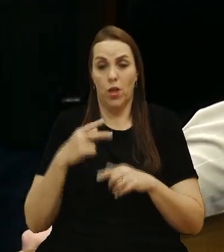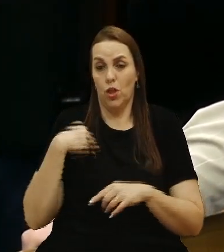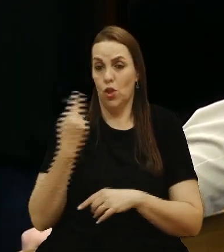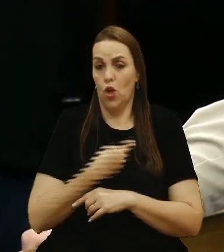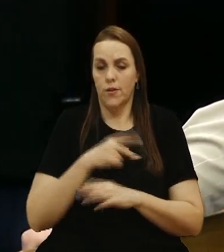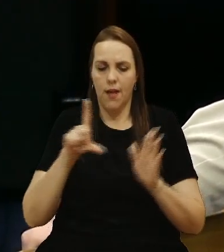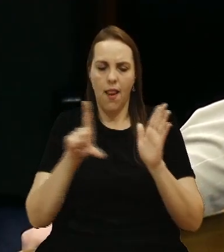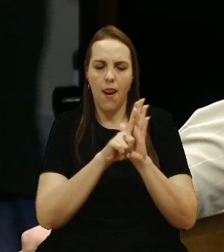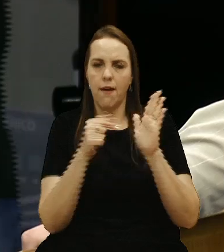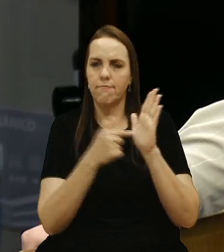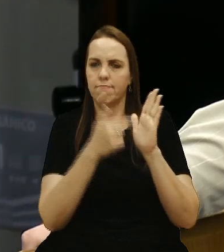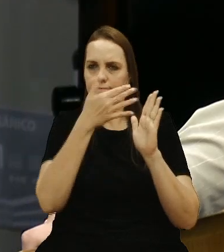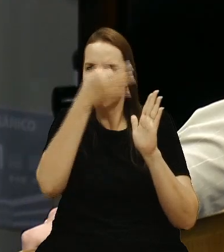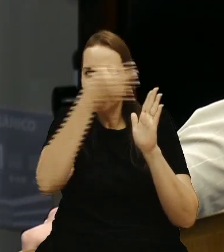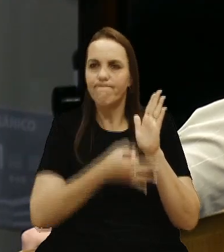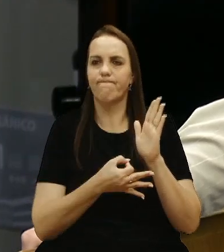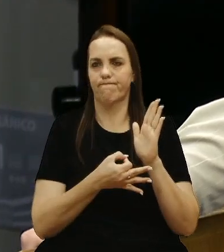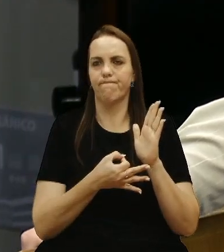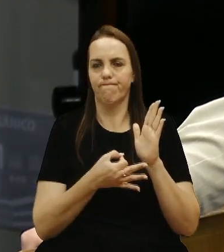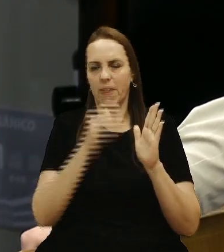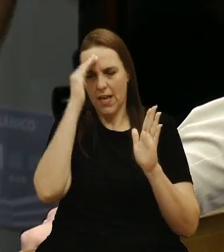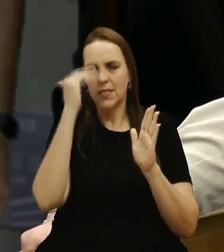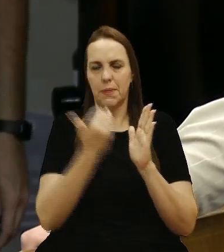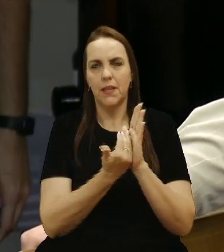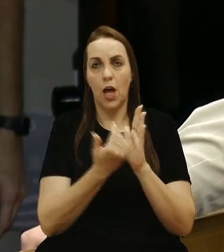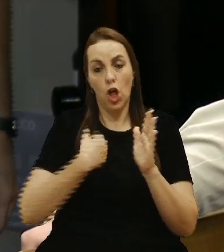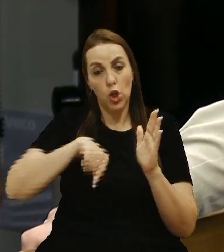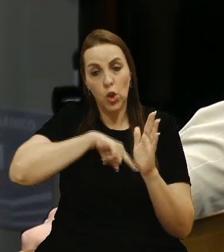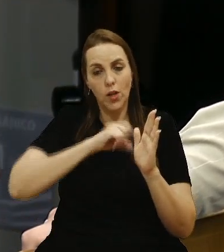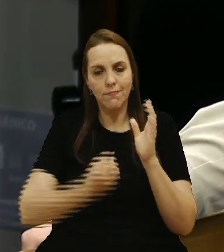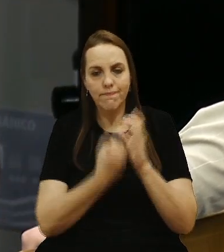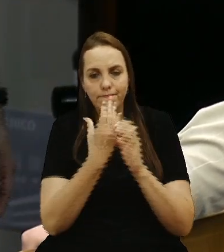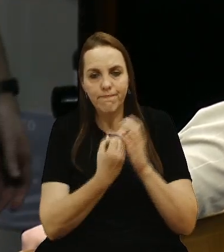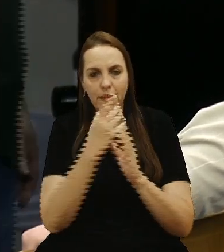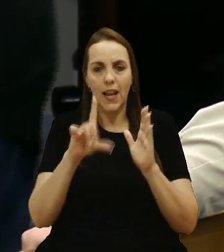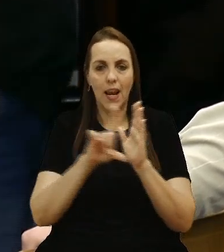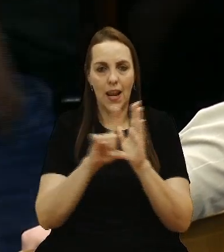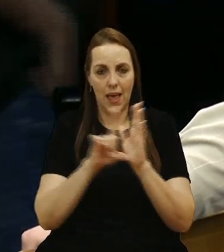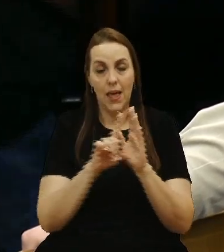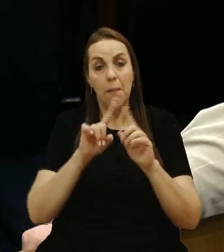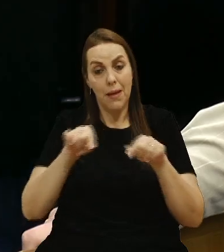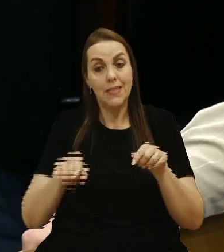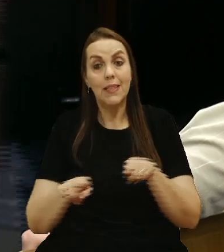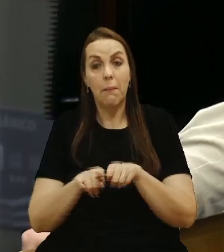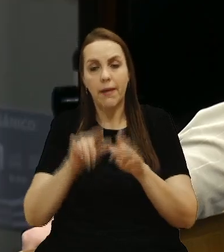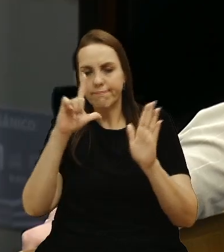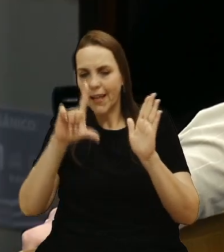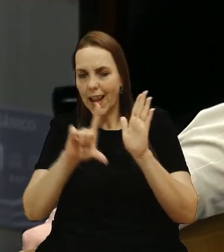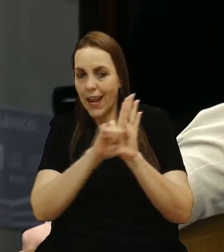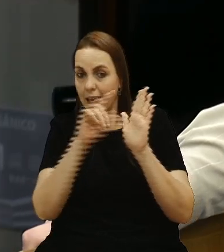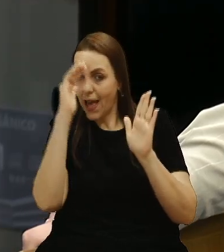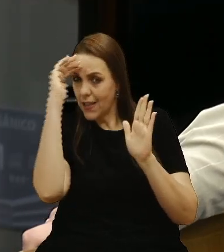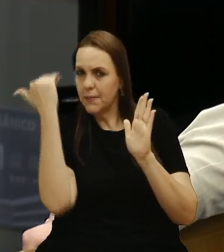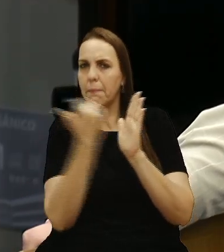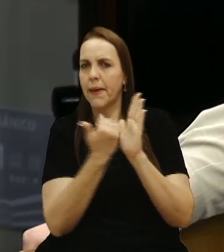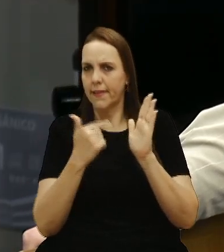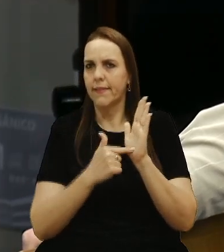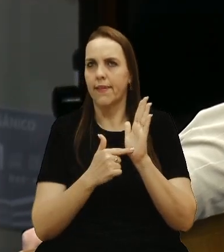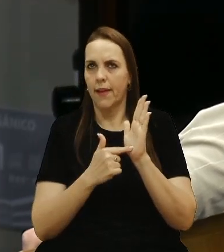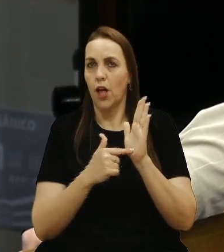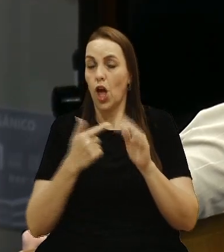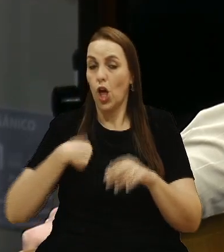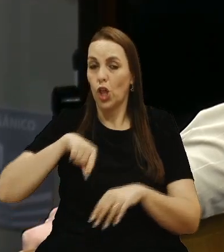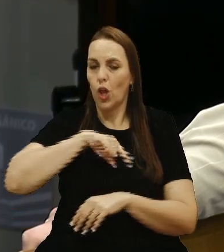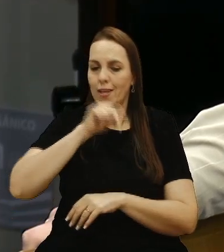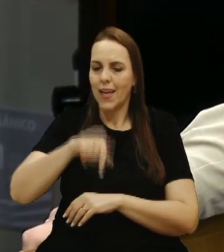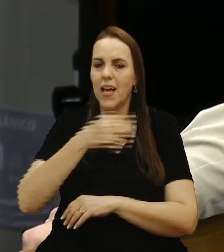da lei. Nós, além de sermos legisladores, nós somos cumpridores da lei. Preciso lembrar ele que só em Caxias do Sul nós somos 70 mil evangélicos,